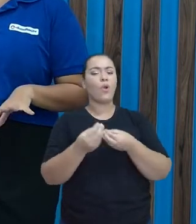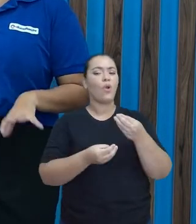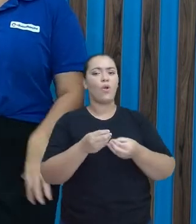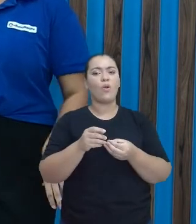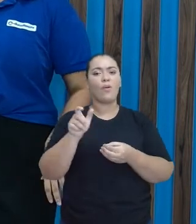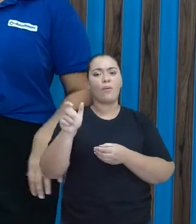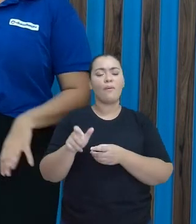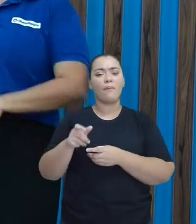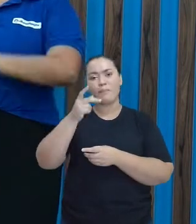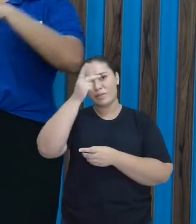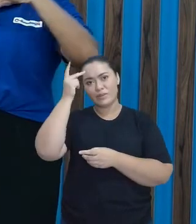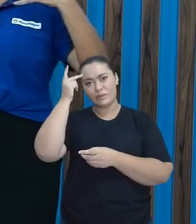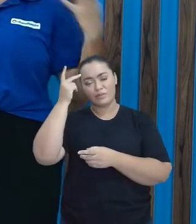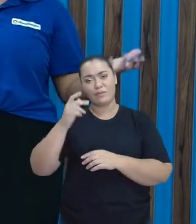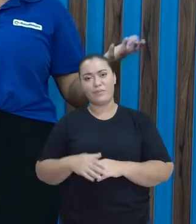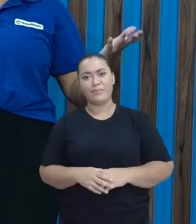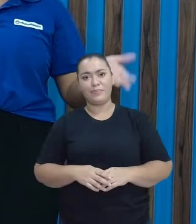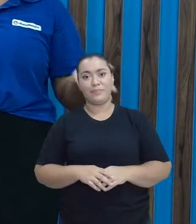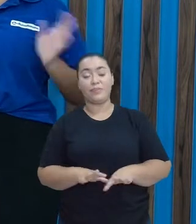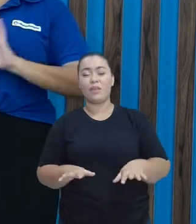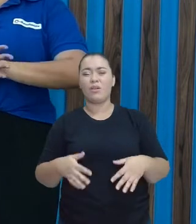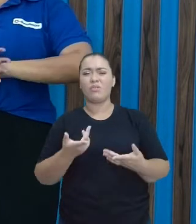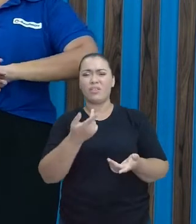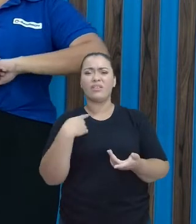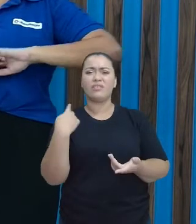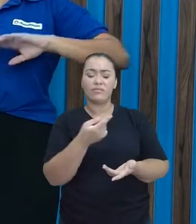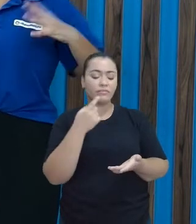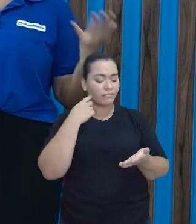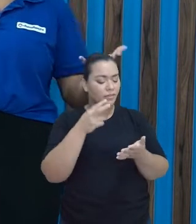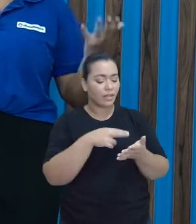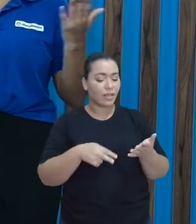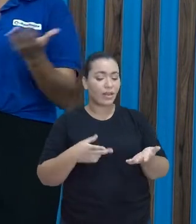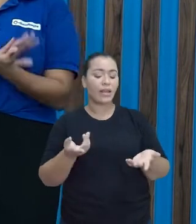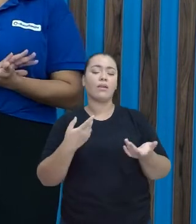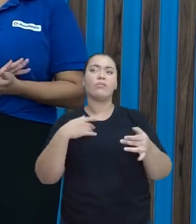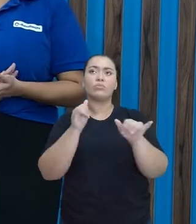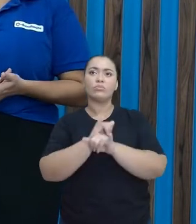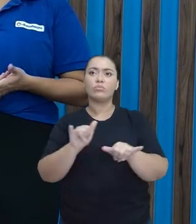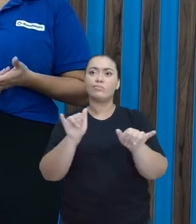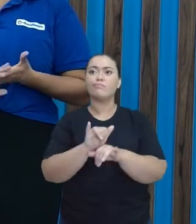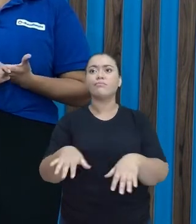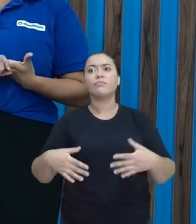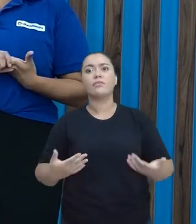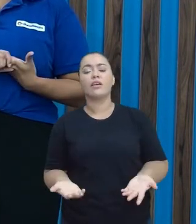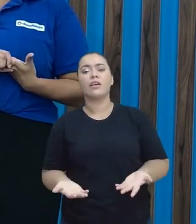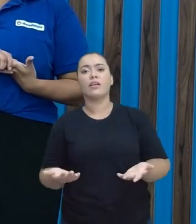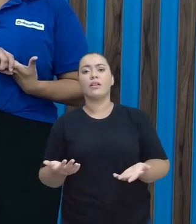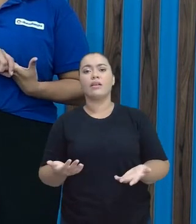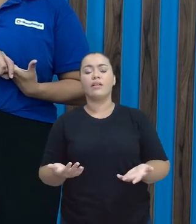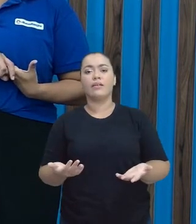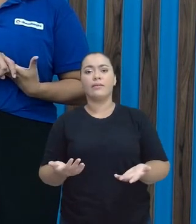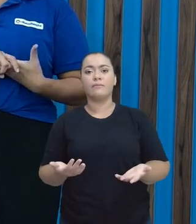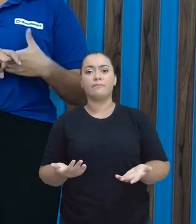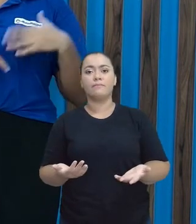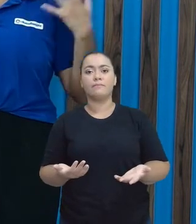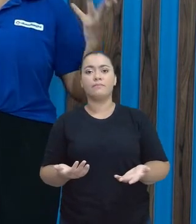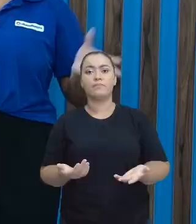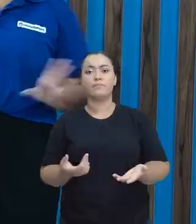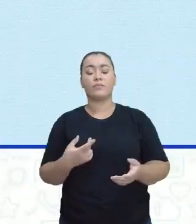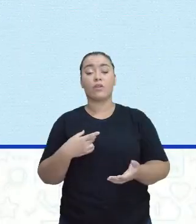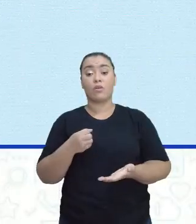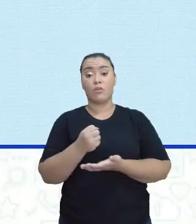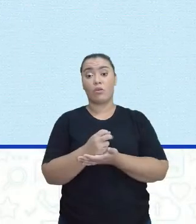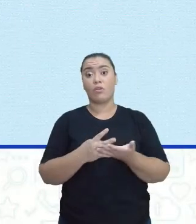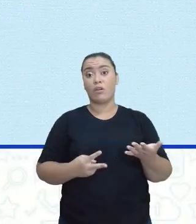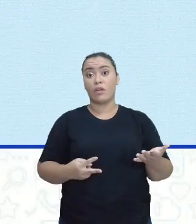psicologicamente. Quando a gente vai ler alguma coisa, quando a gente vai ler uma notícia, quando a gente vai ler o currículo, quando a